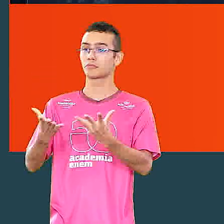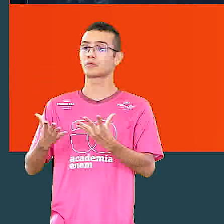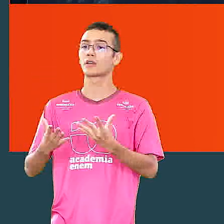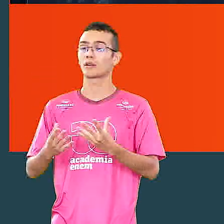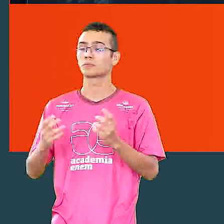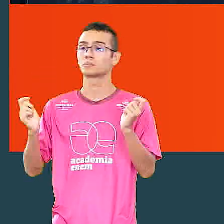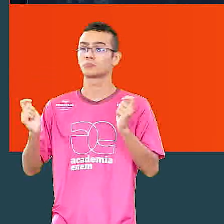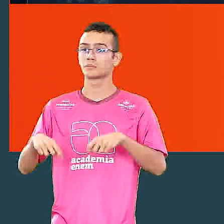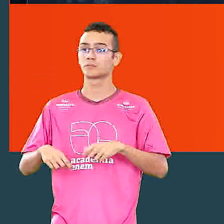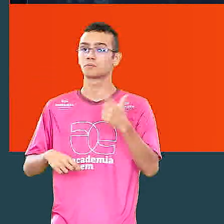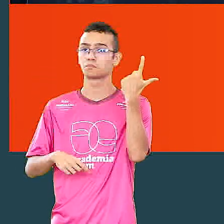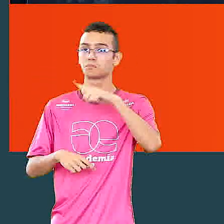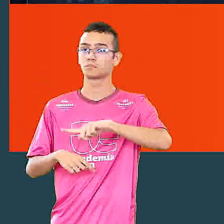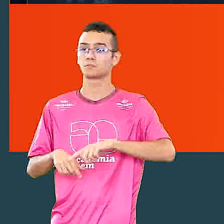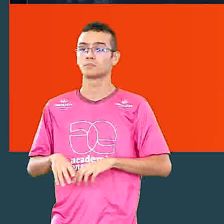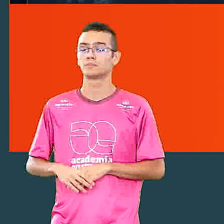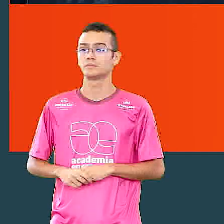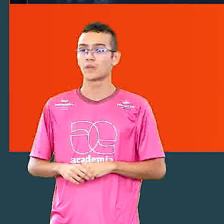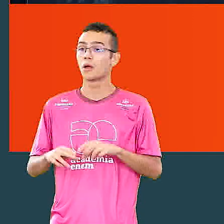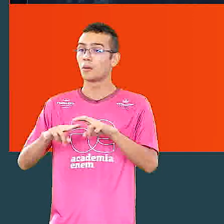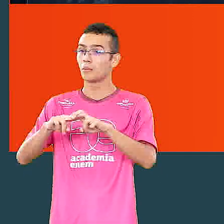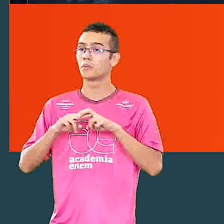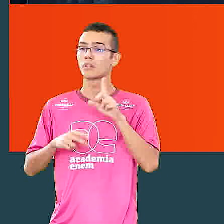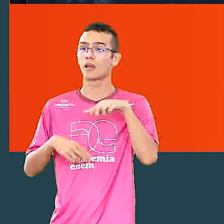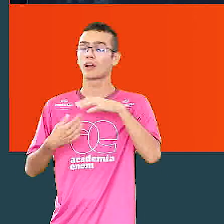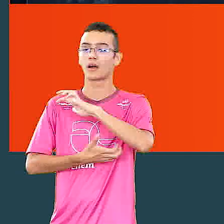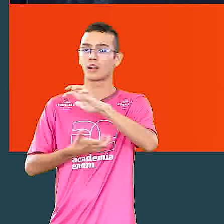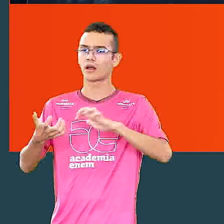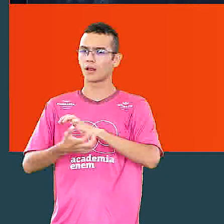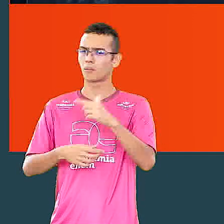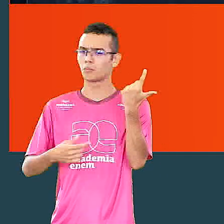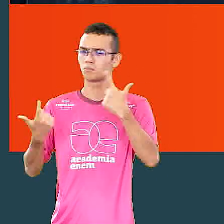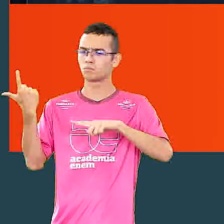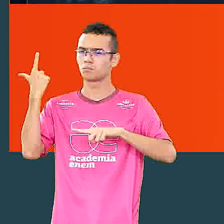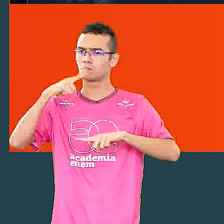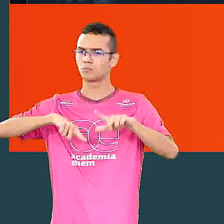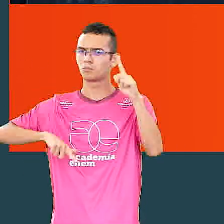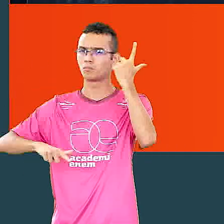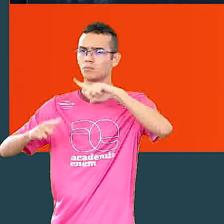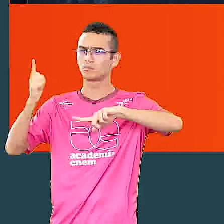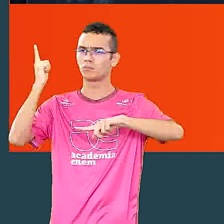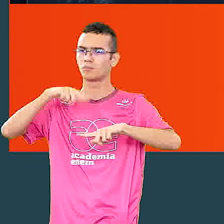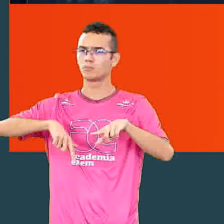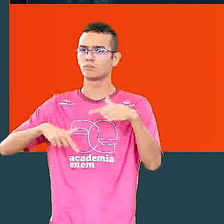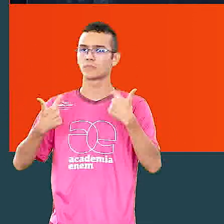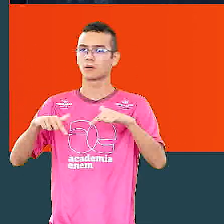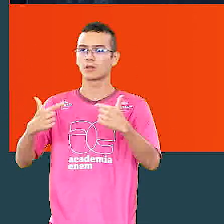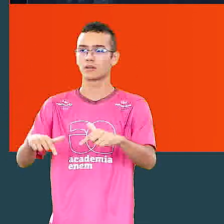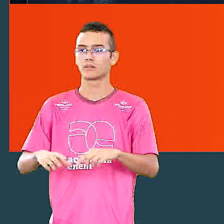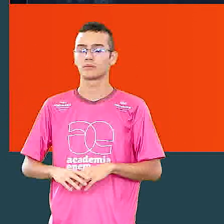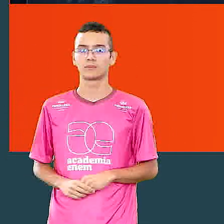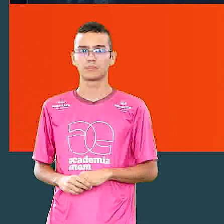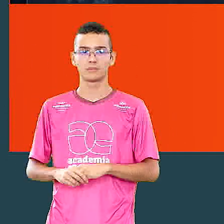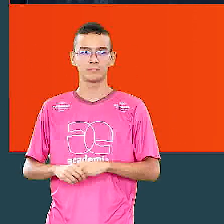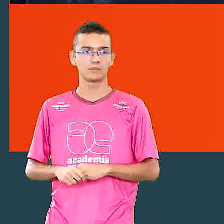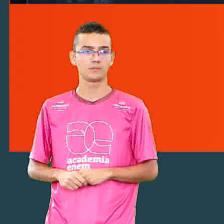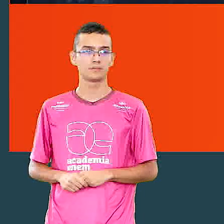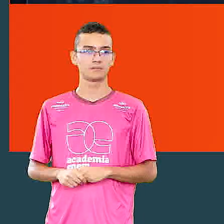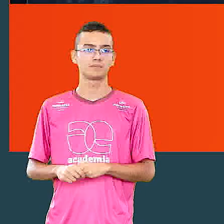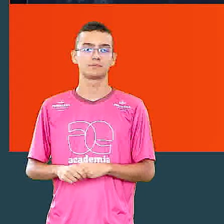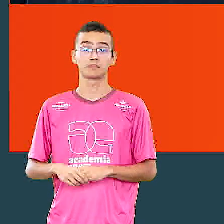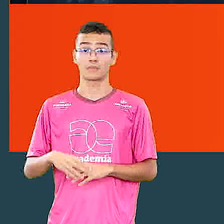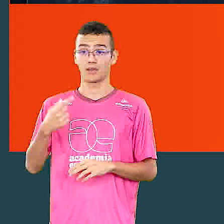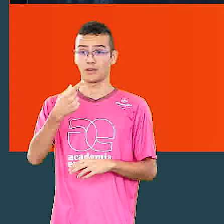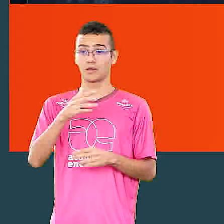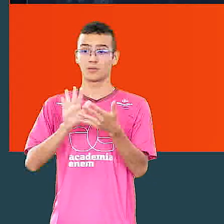é uma revolução para a história dos trabalhadores. É tudo que o texto B, aliás, o texto 2, ele deseja.